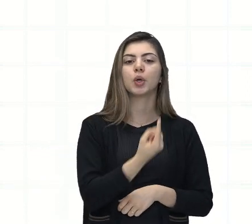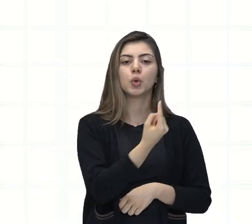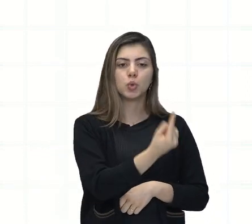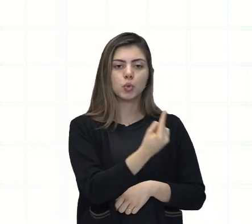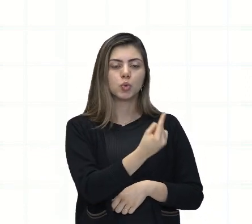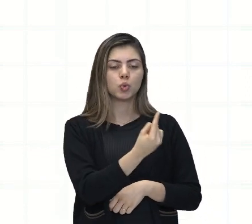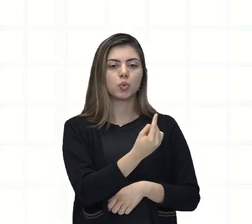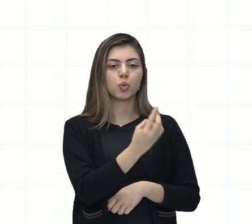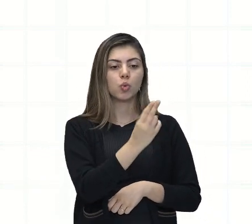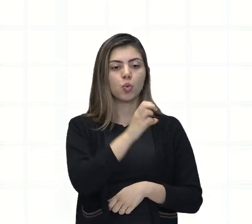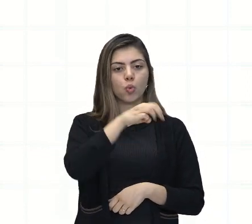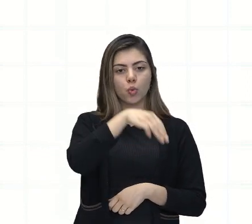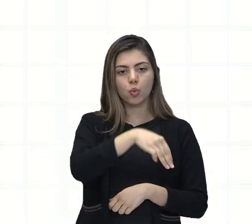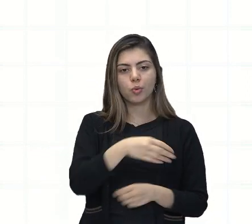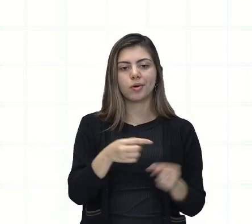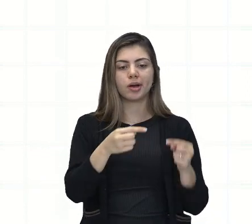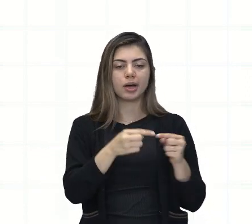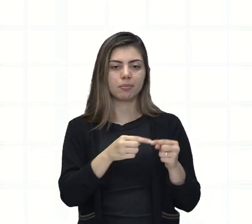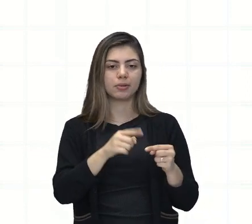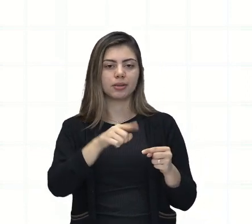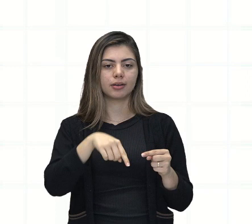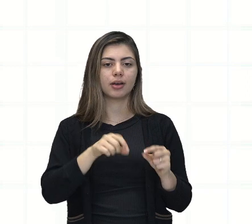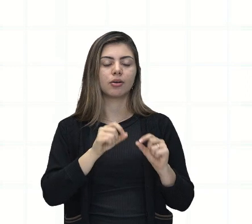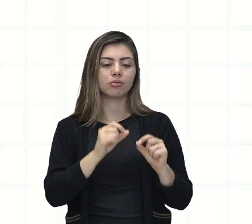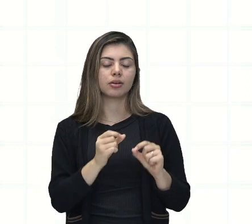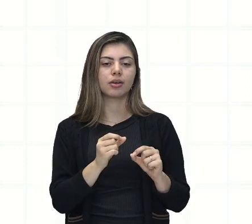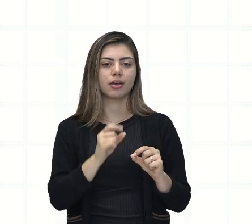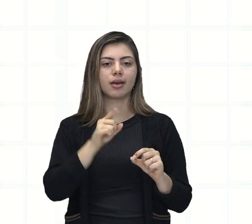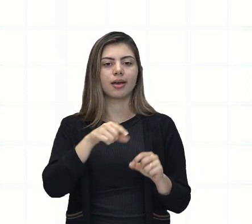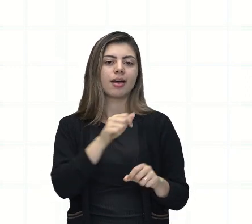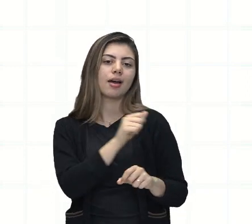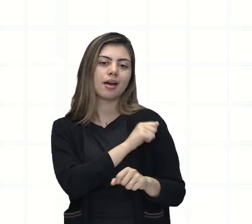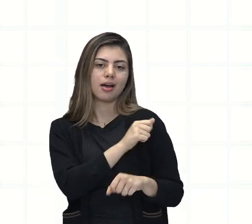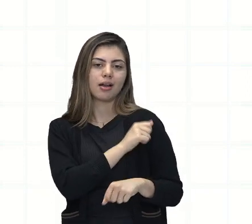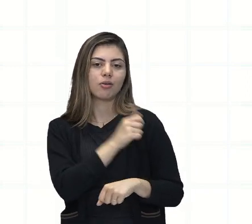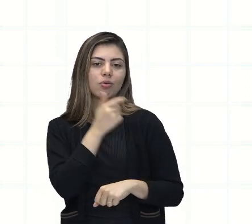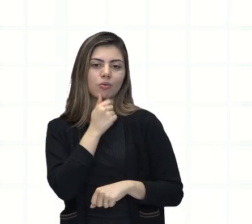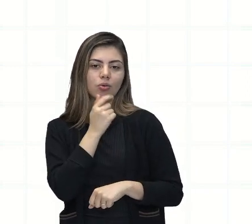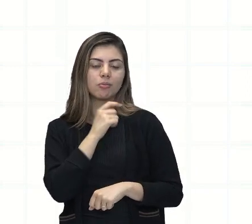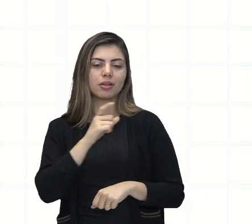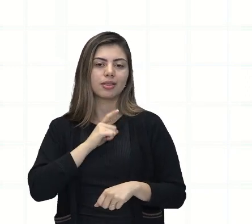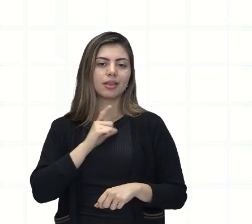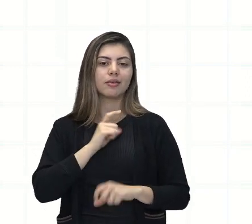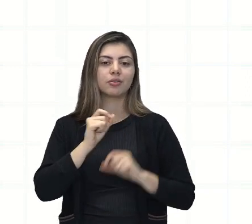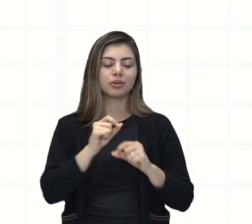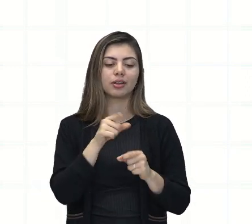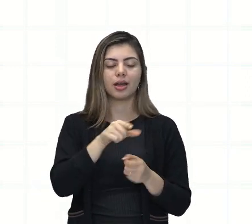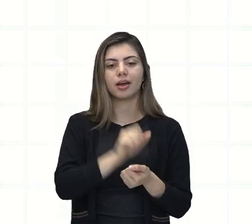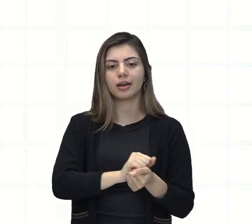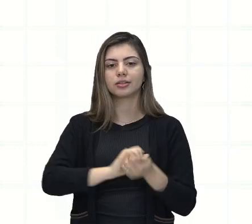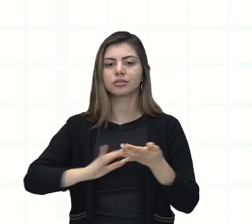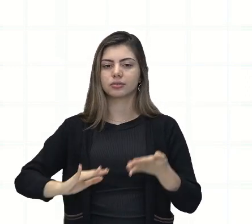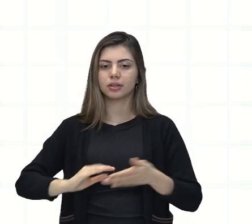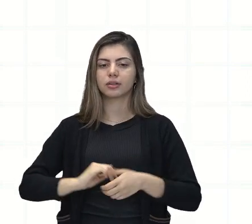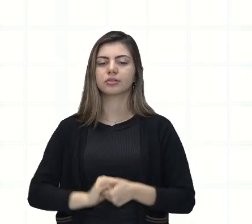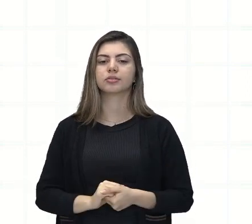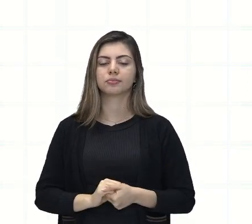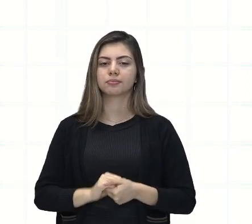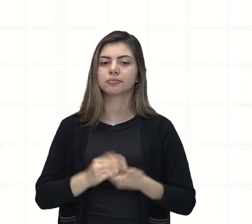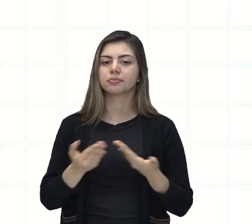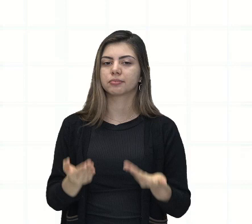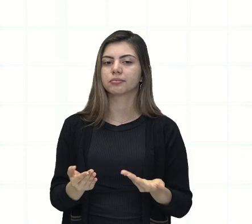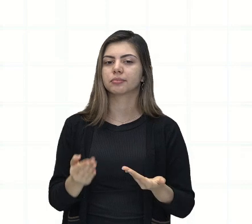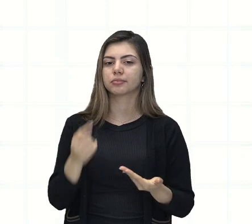colocando essa ideia de que apenas um aluno completou ou fez aí a atividade.